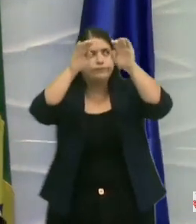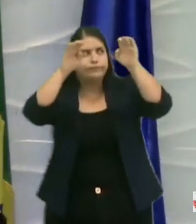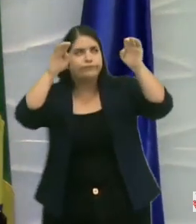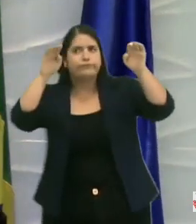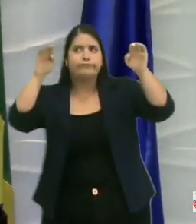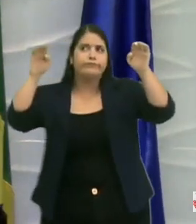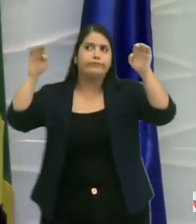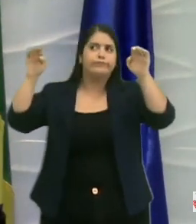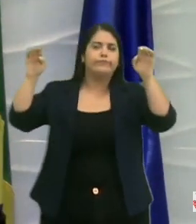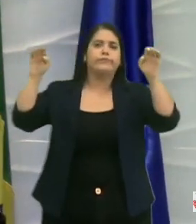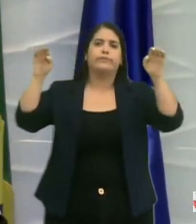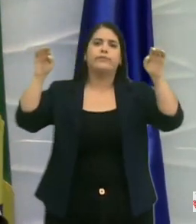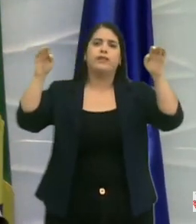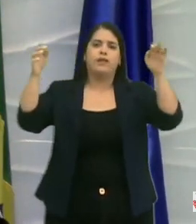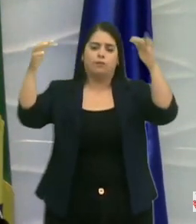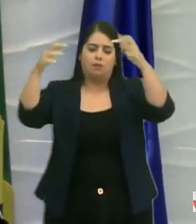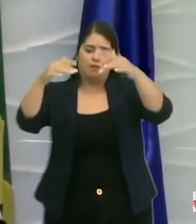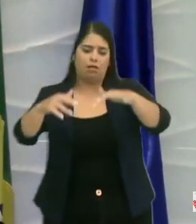lá.